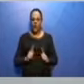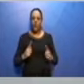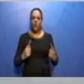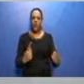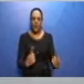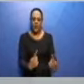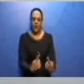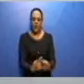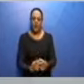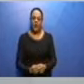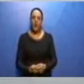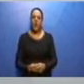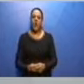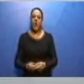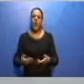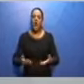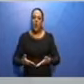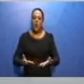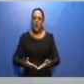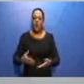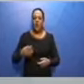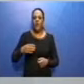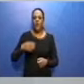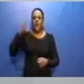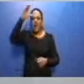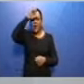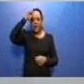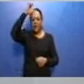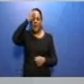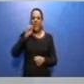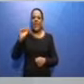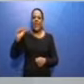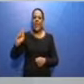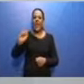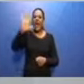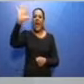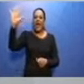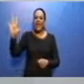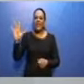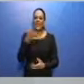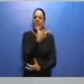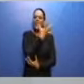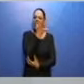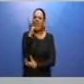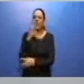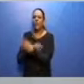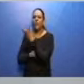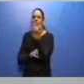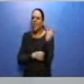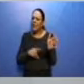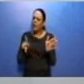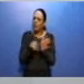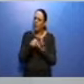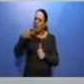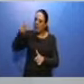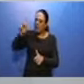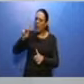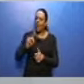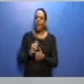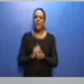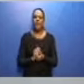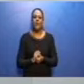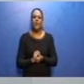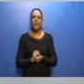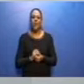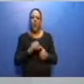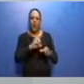dos aspectos naturais do continente asiático, a Ásia, né? O conteúdo da aula de